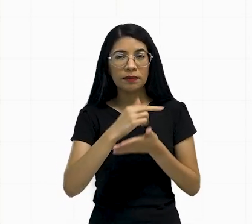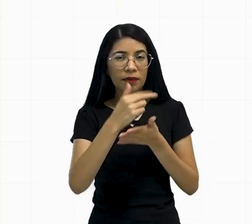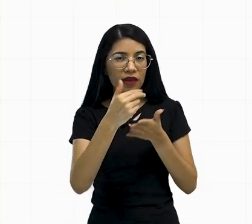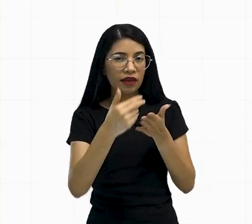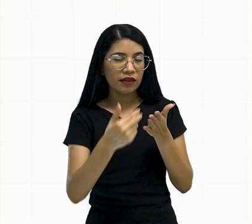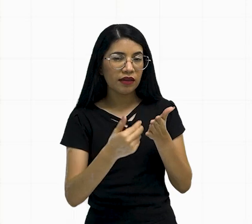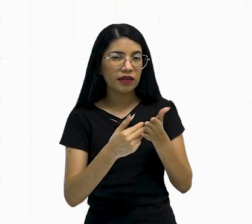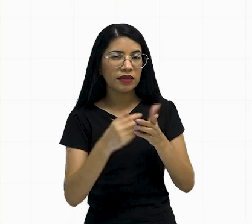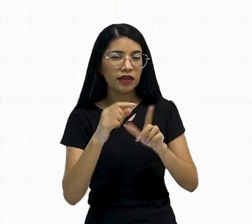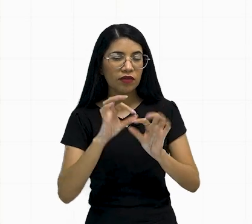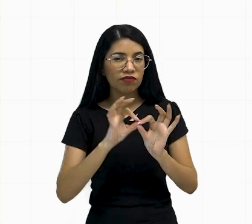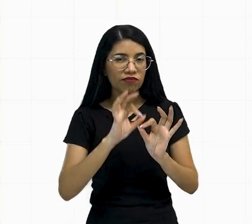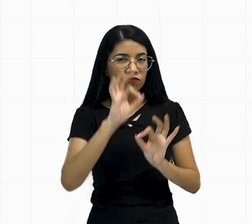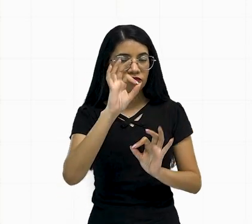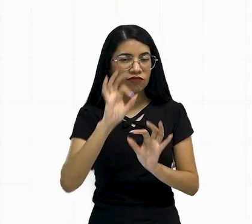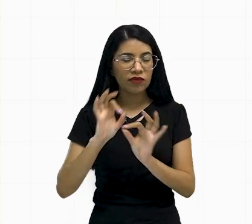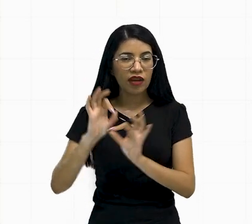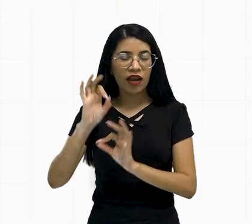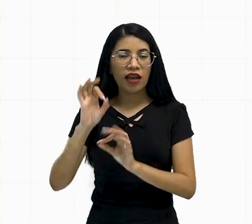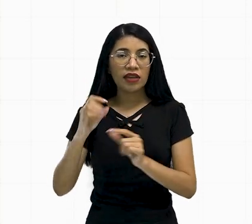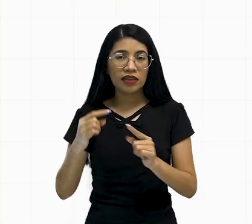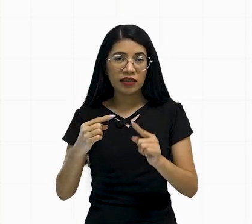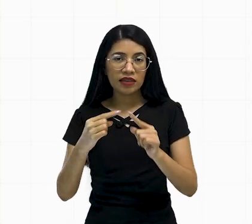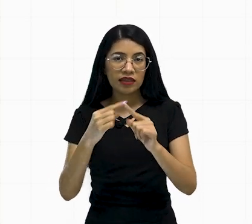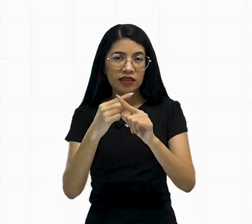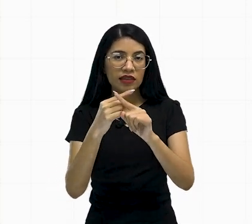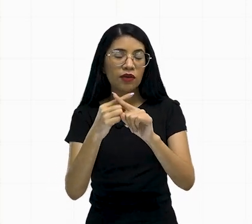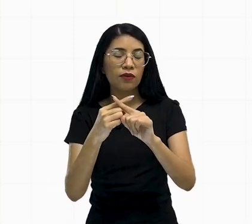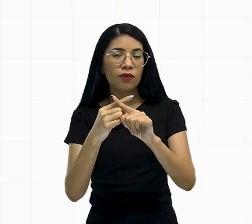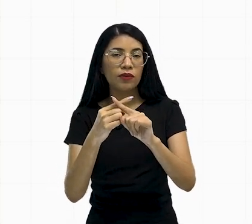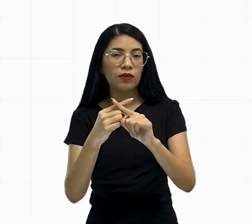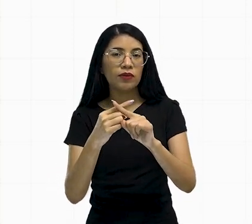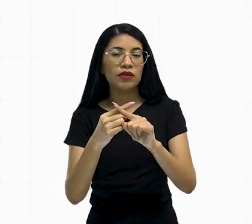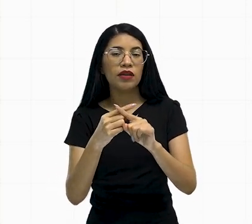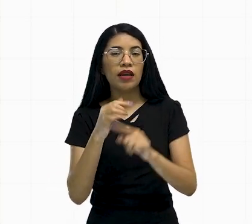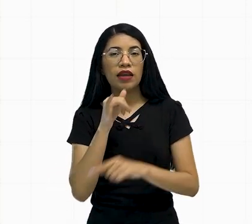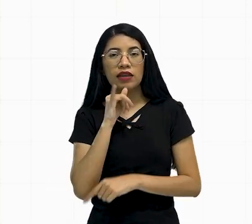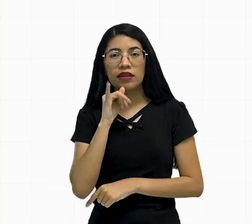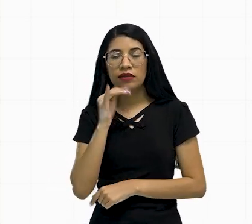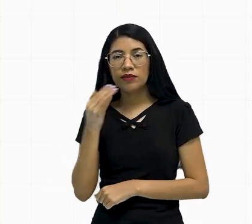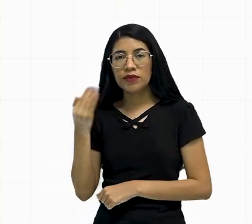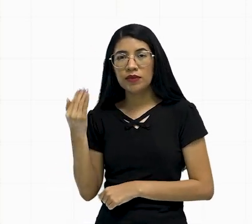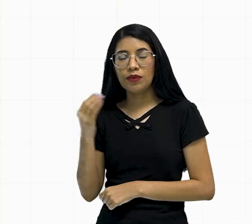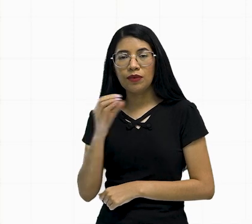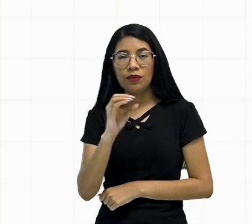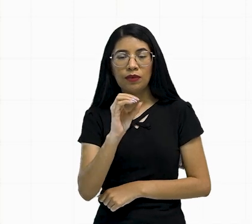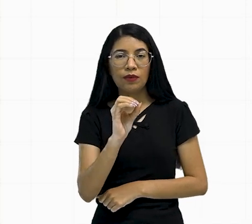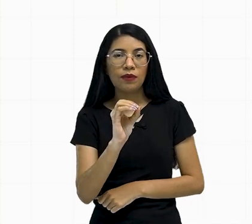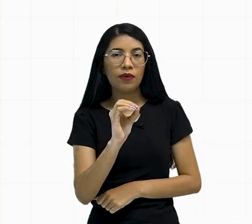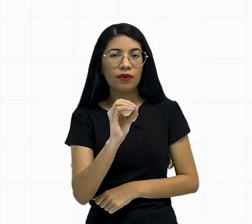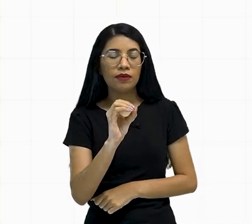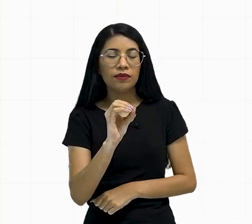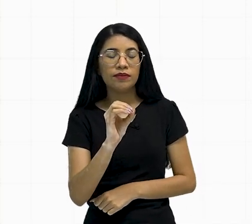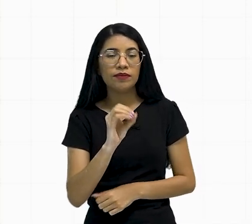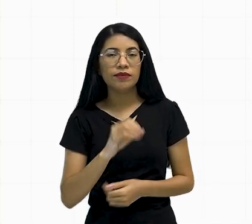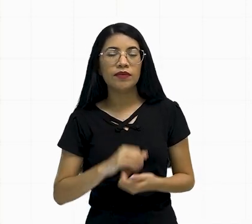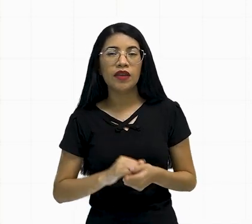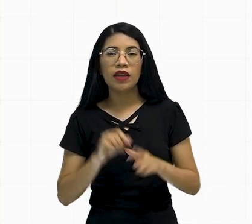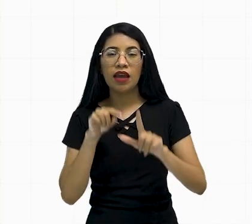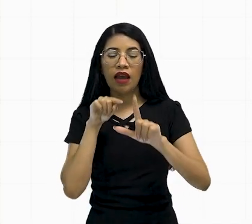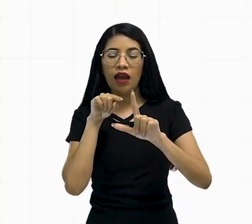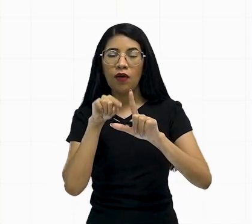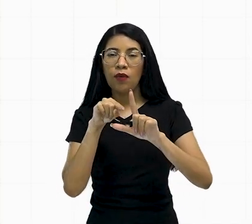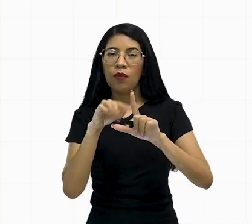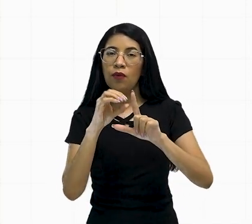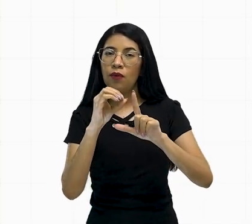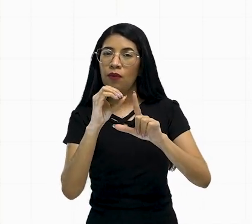3 alturas, elas se tocarão em um ponto. Esse ponto O que eu vou identificar para ti agora, aqui, ó. Esse